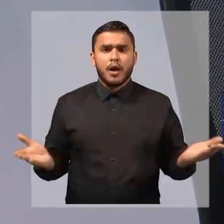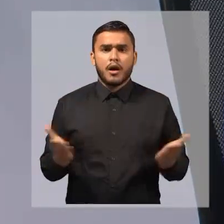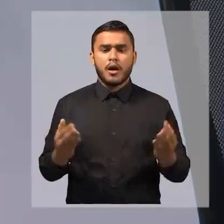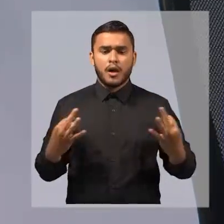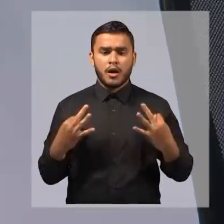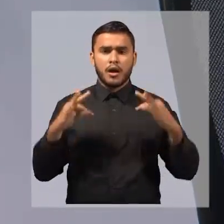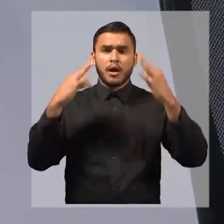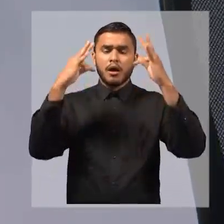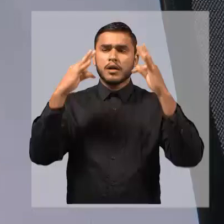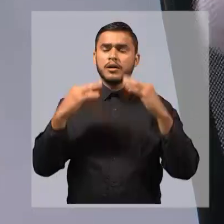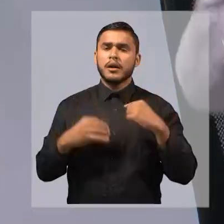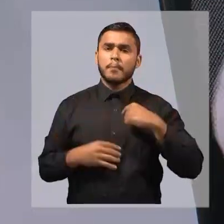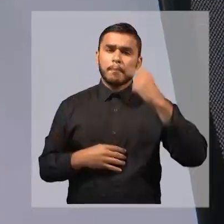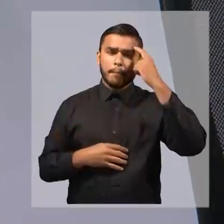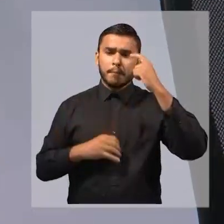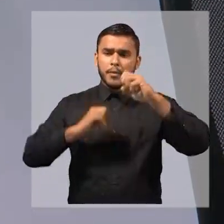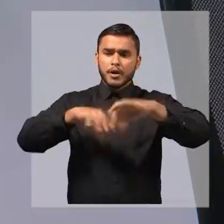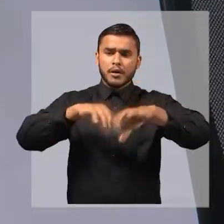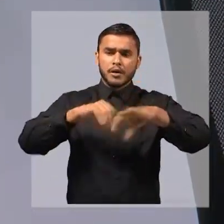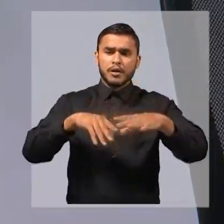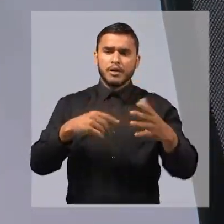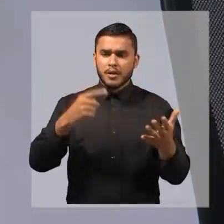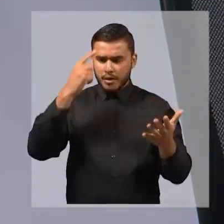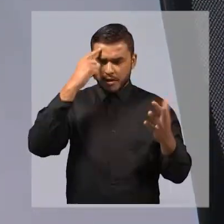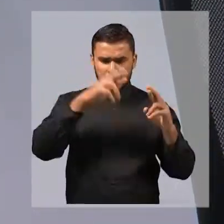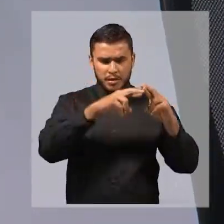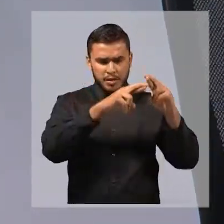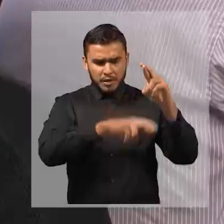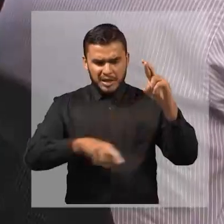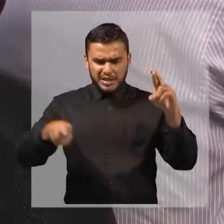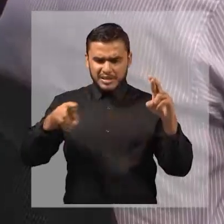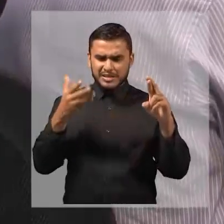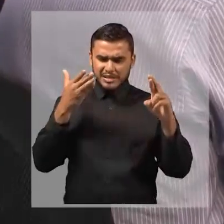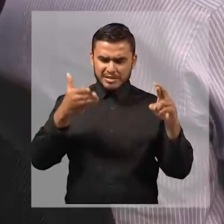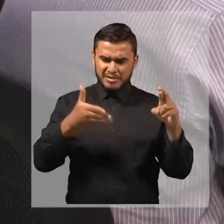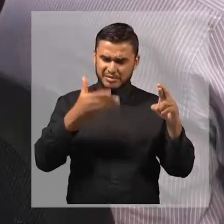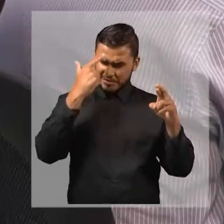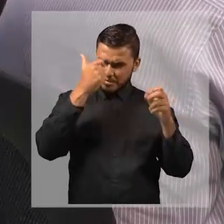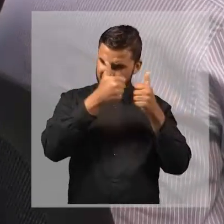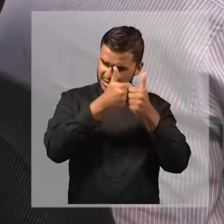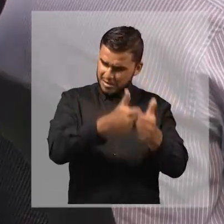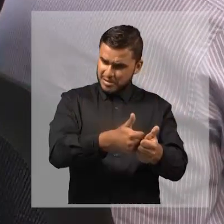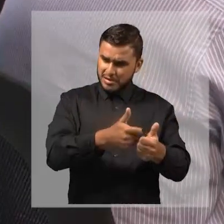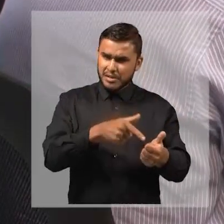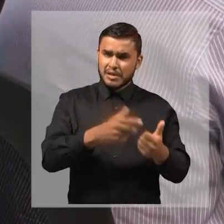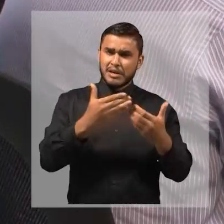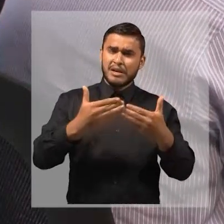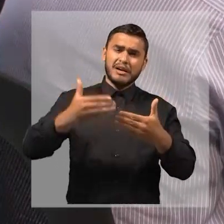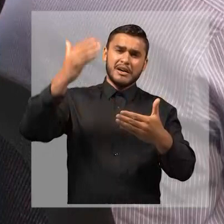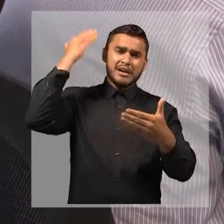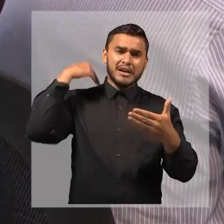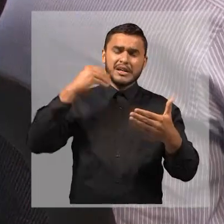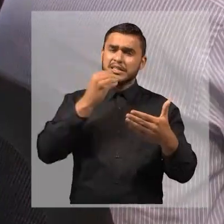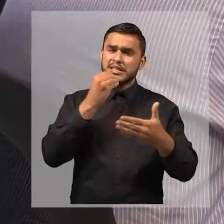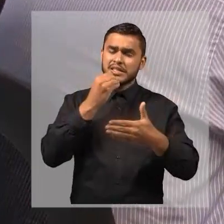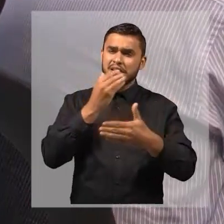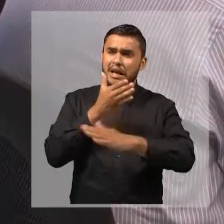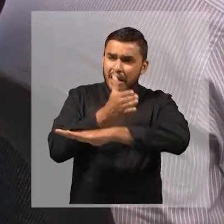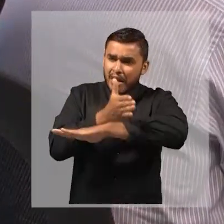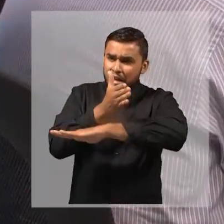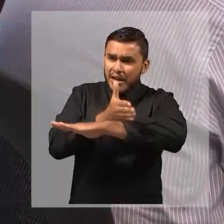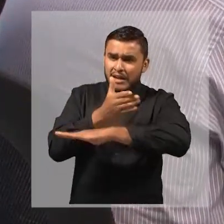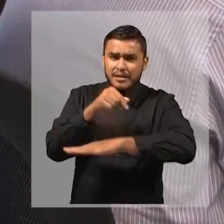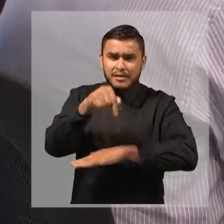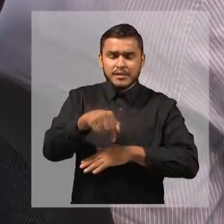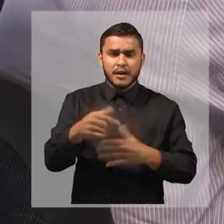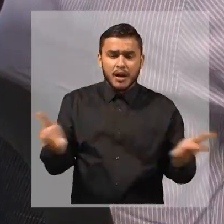robotização? Tá aí as tecnologias nos cercando e a gente pensando na educação. Questão religiosa. Quer dizer, voltando para a Idade